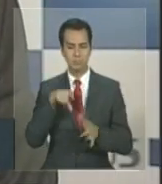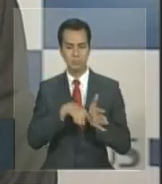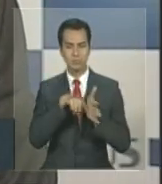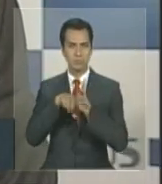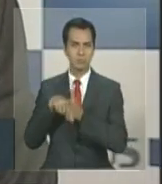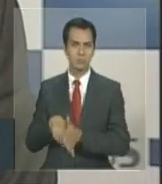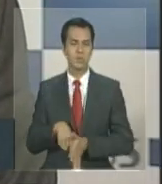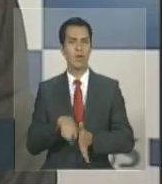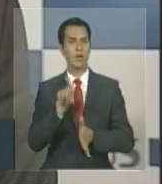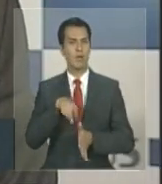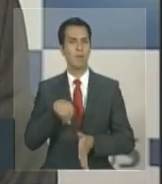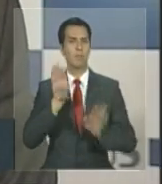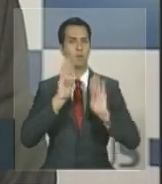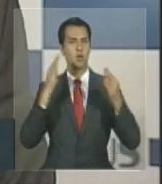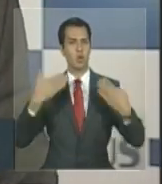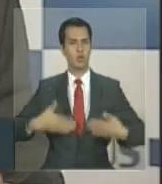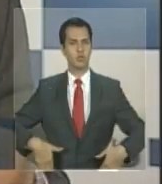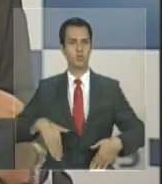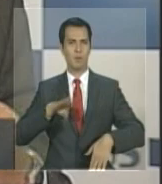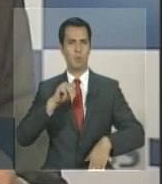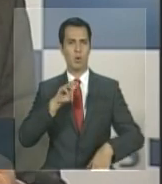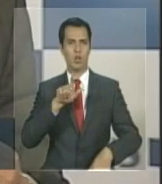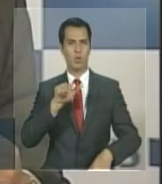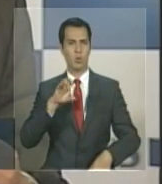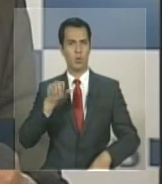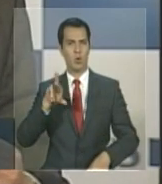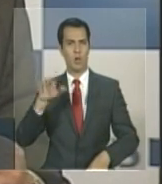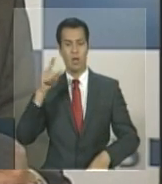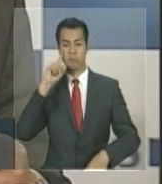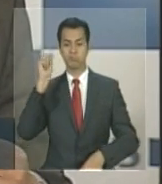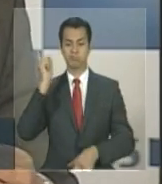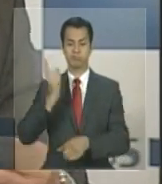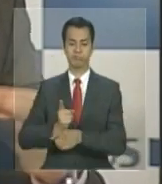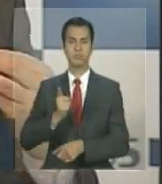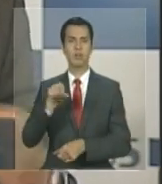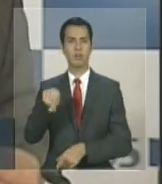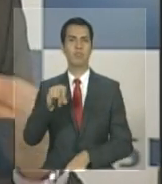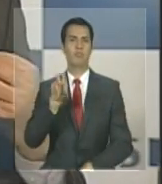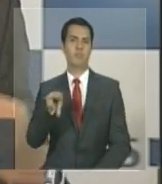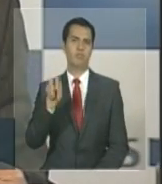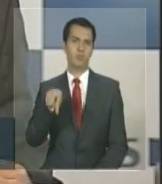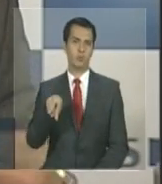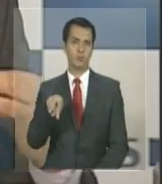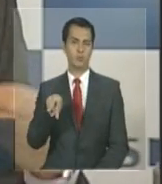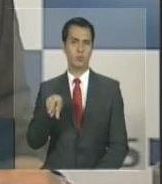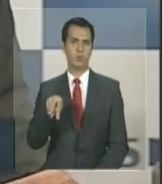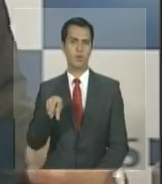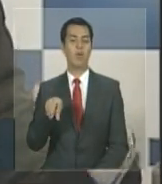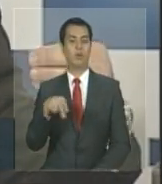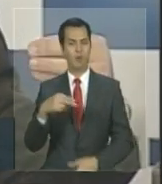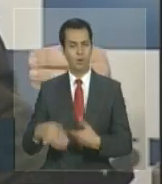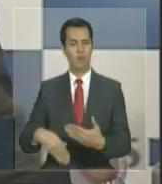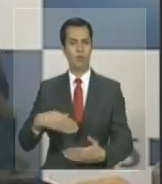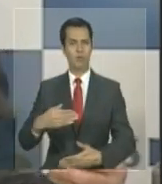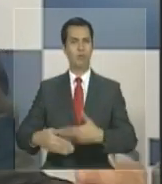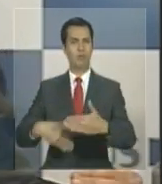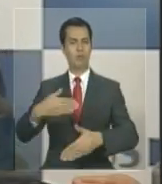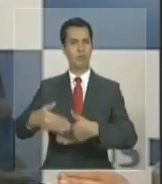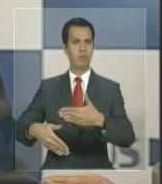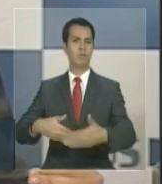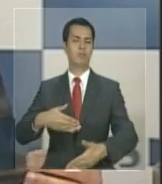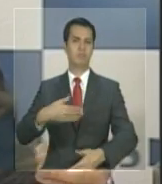biologia molecular para identificar qual é o tipo do vírus. É isso que nos dá, em primeiro lugar, sustentação para continuar com